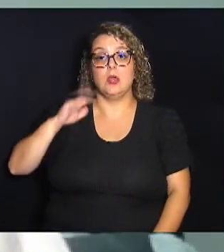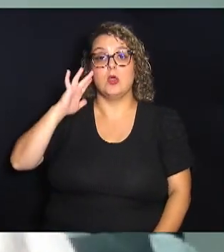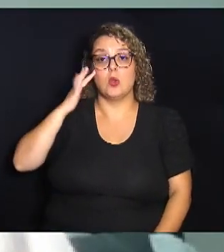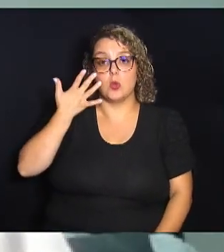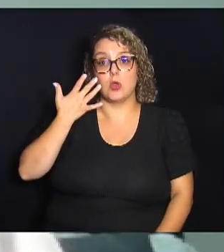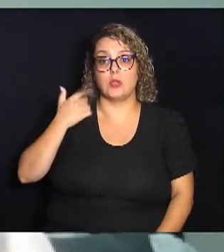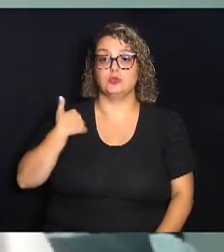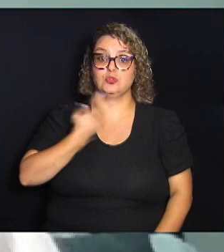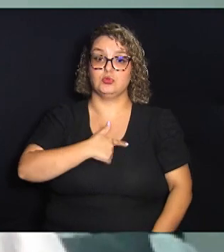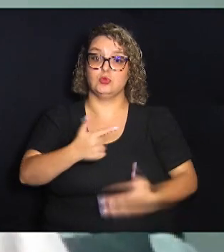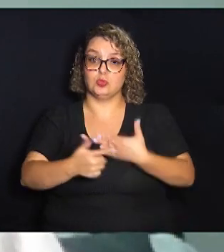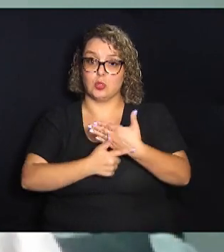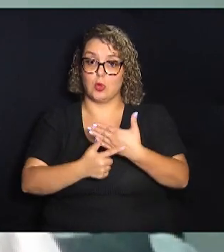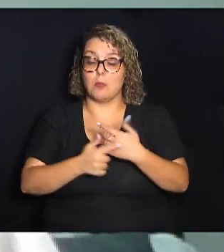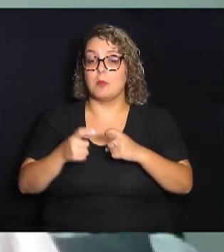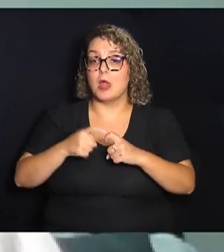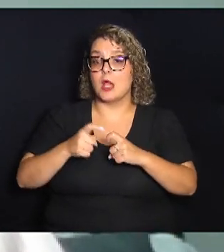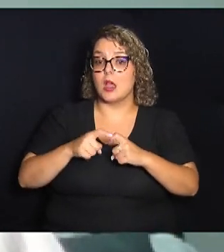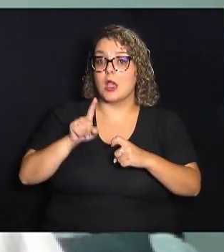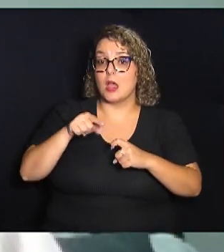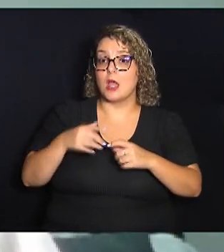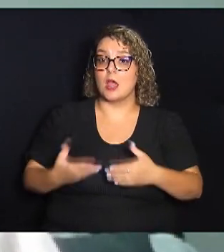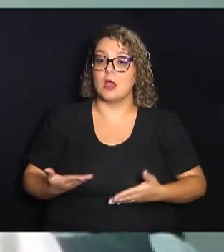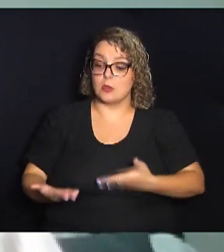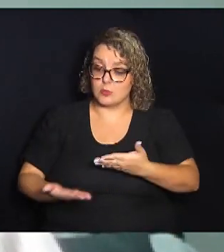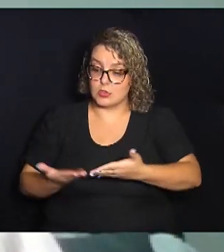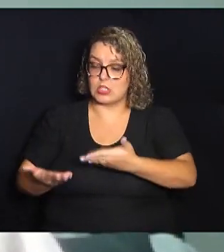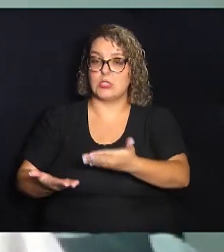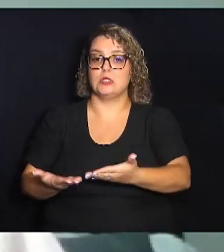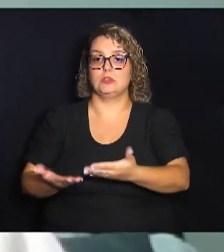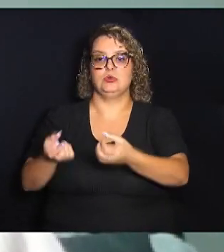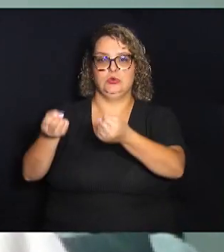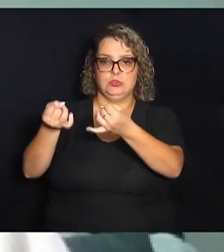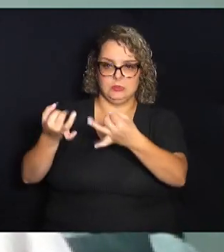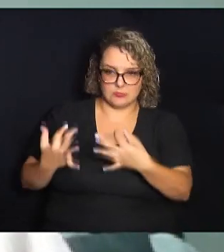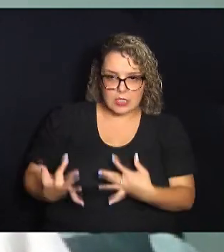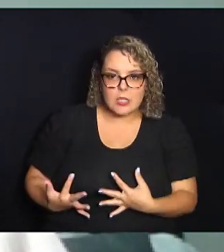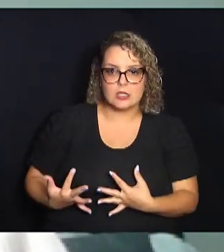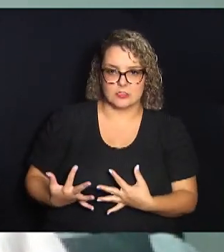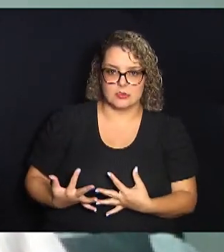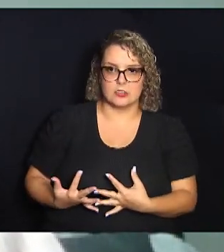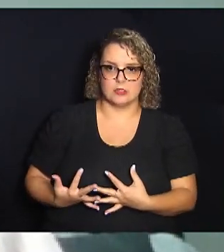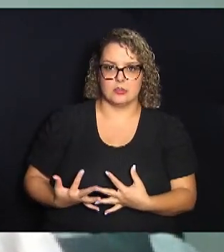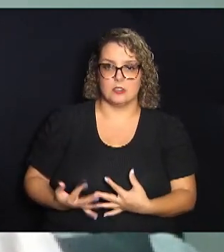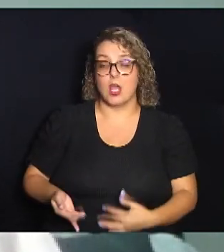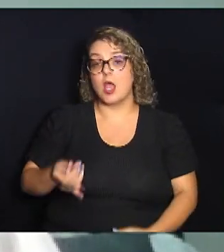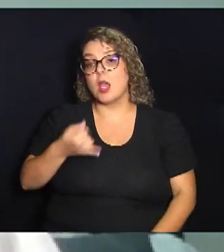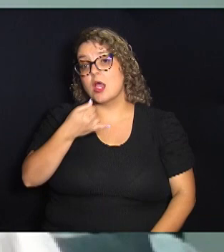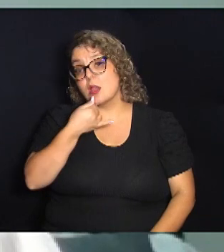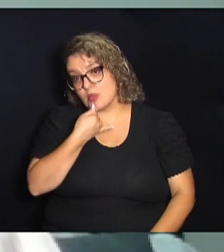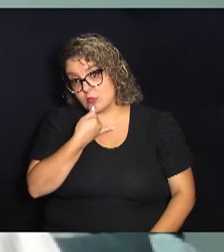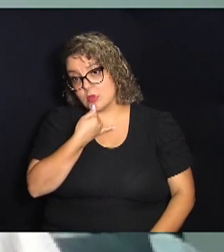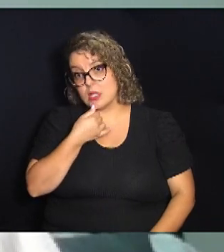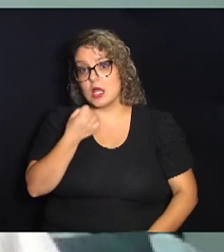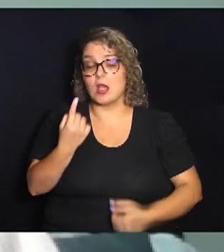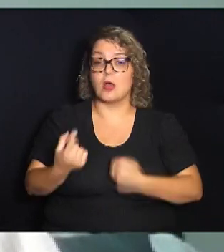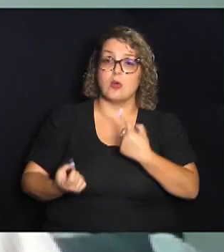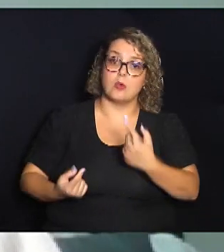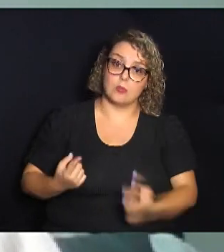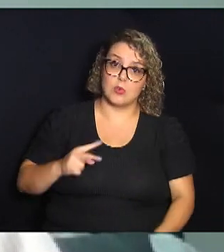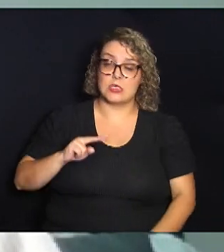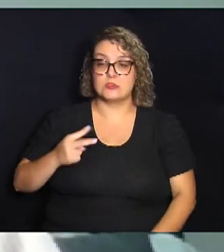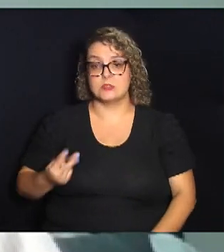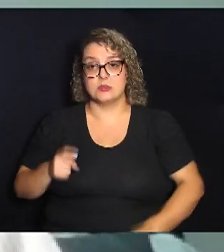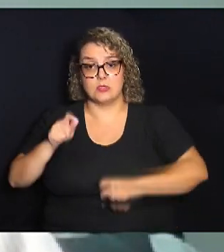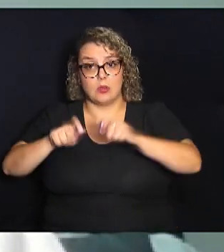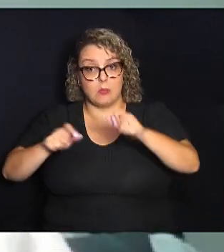papel como médico é prestar esse serviço de orientação. infelizmente, algumas vezes a gente vê